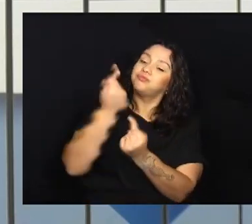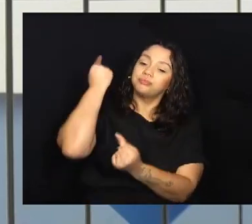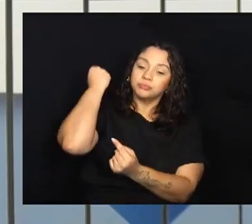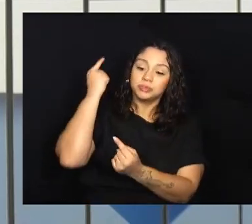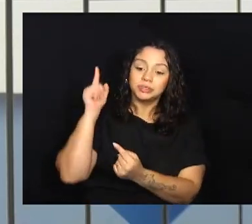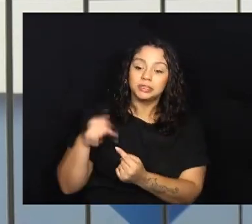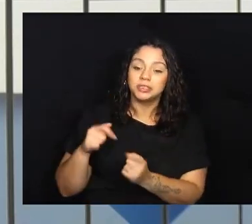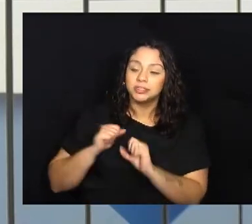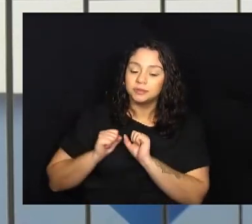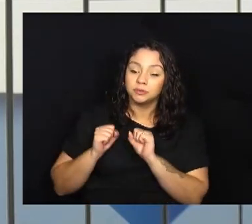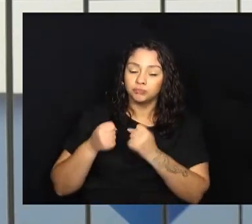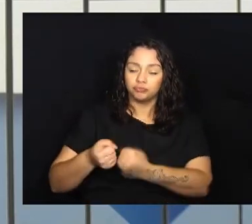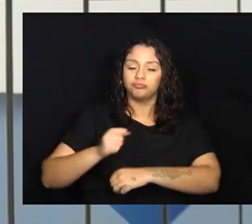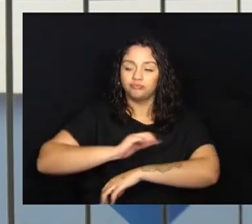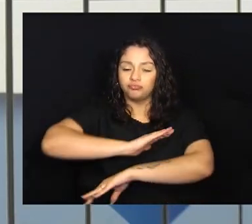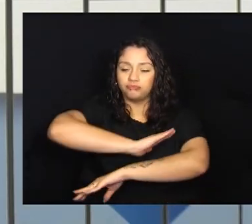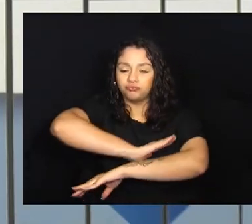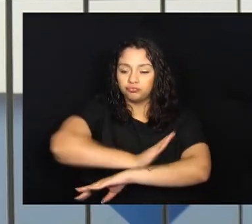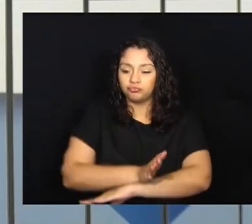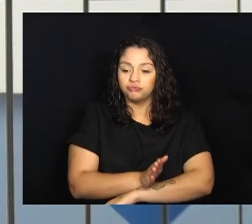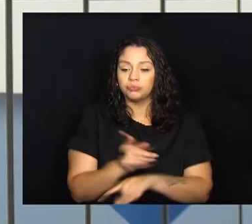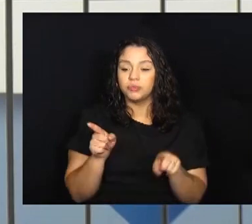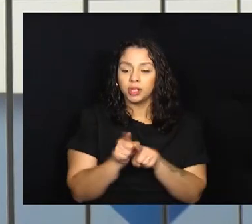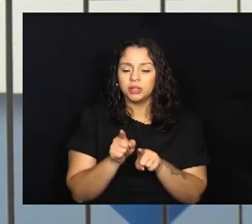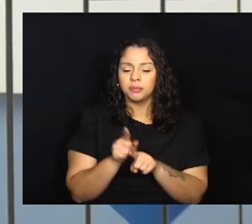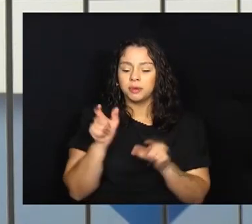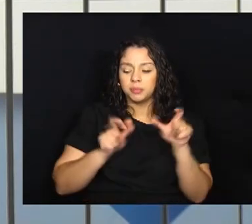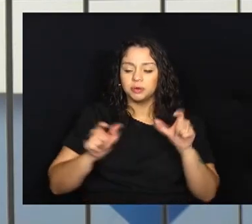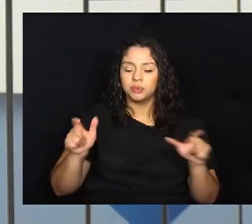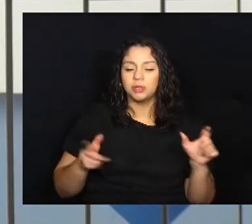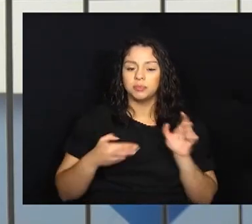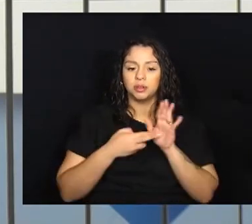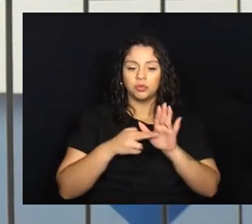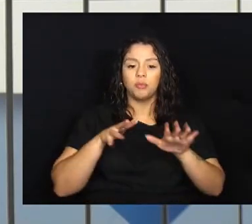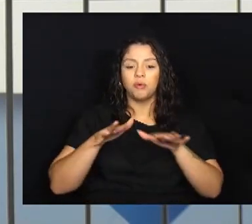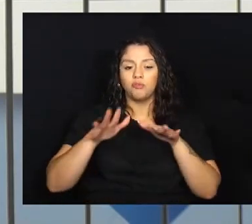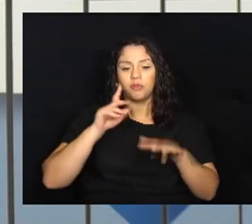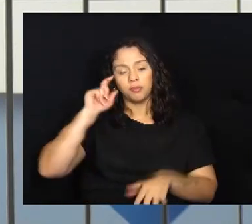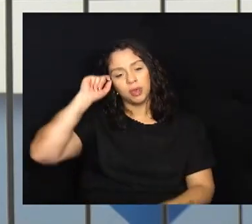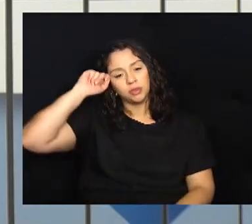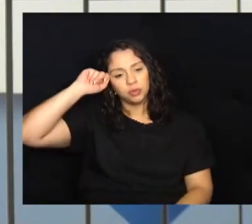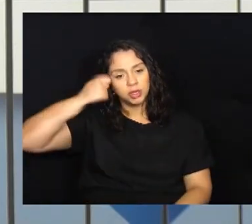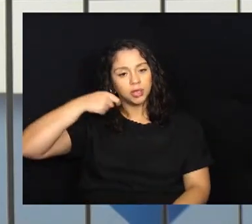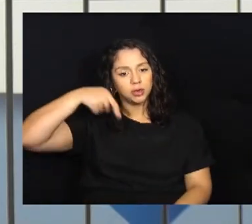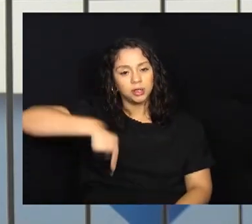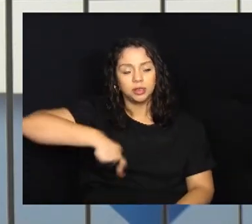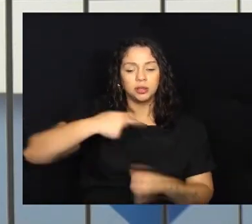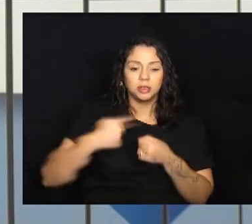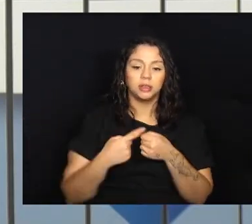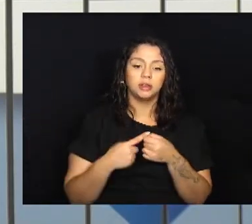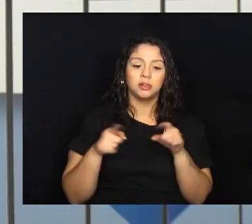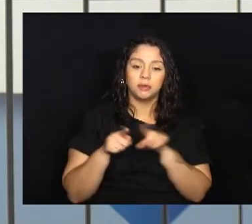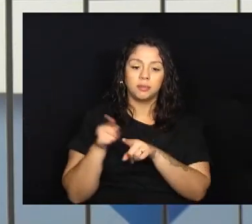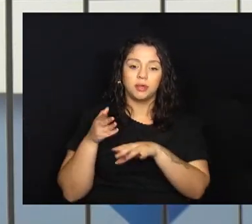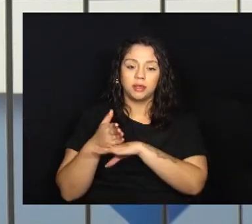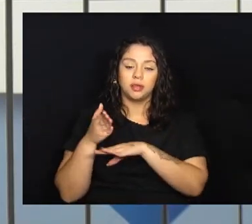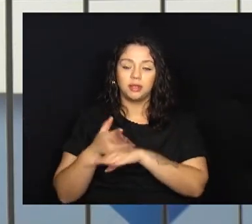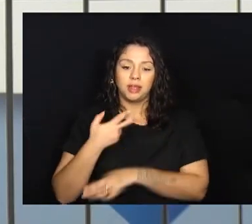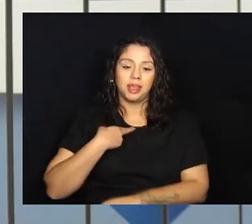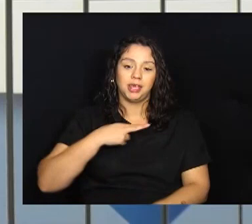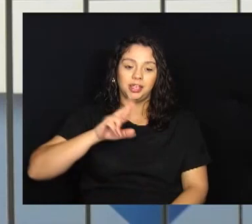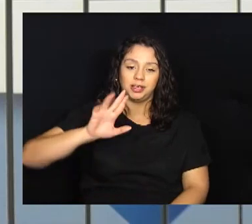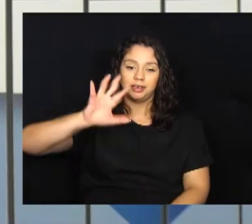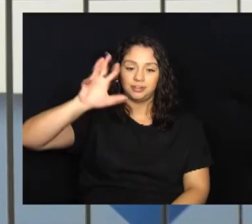enfrentamento ao racismo com a presença de representantes do movimento negro no município e membros de religião de